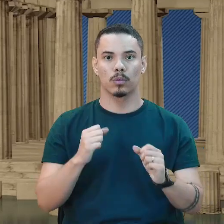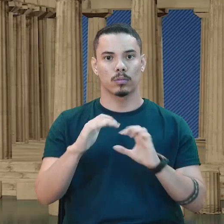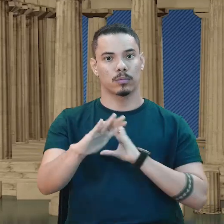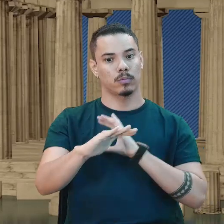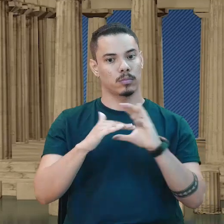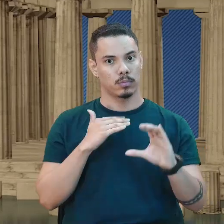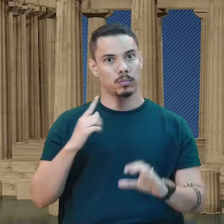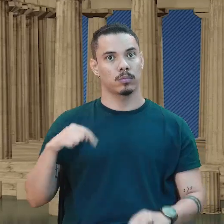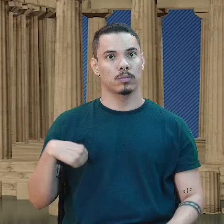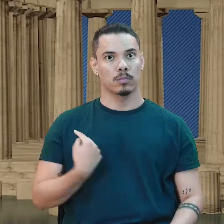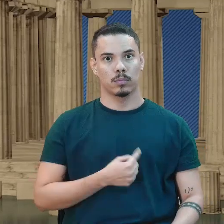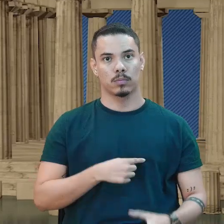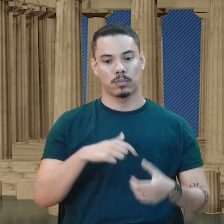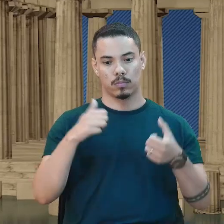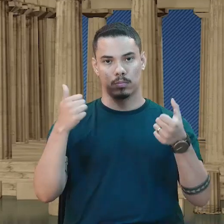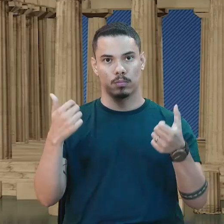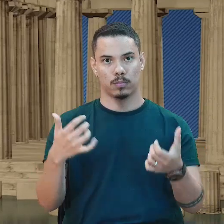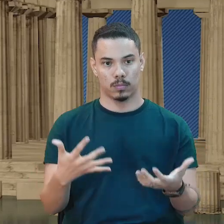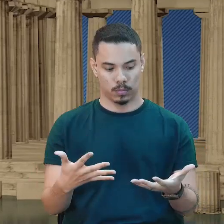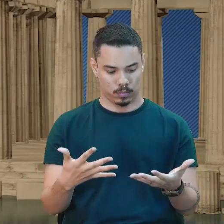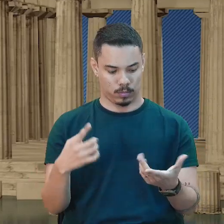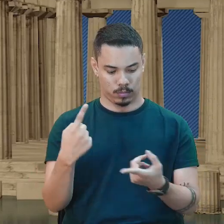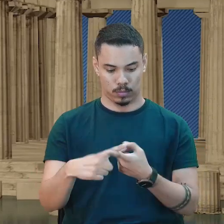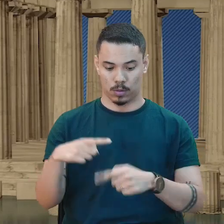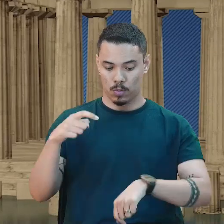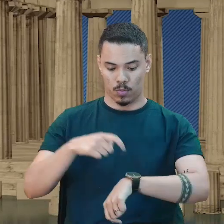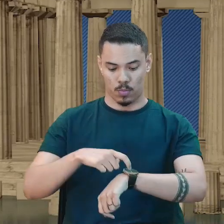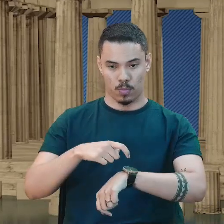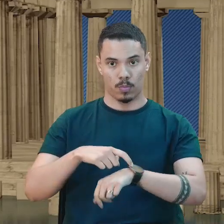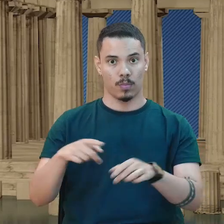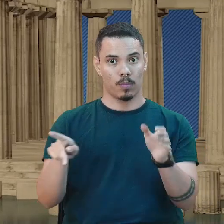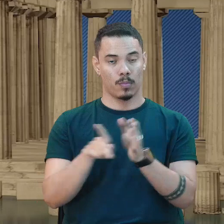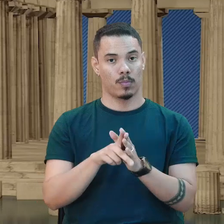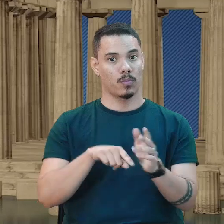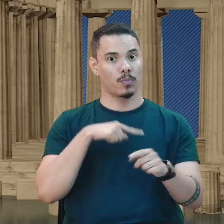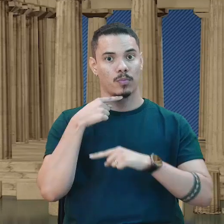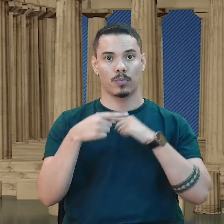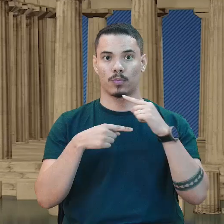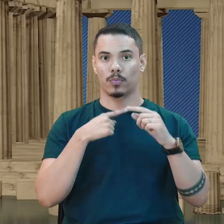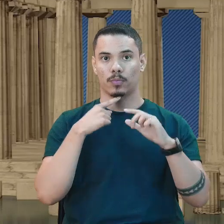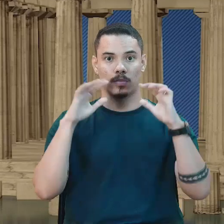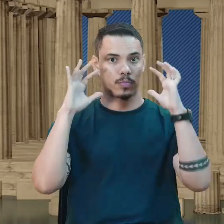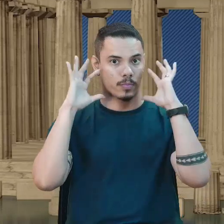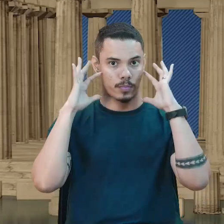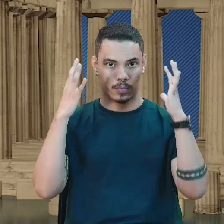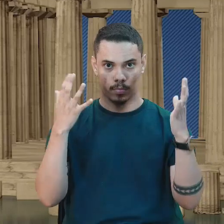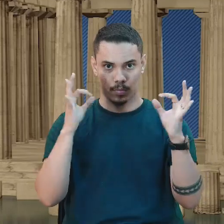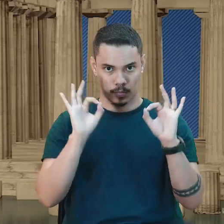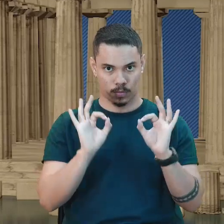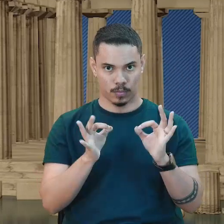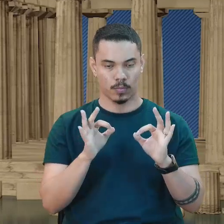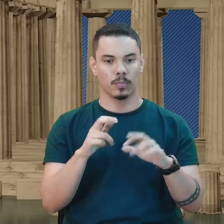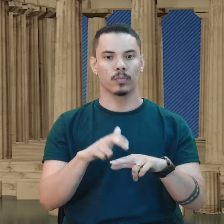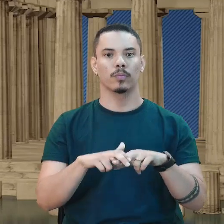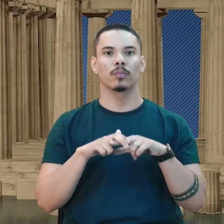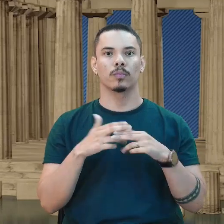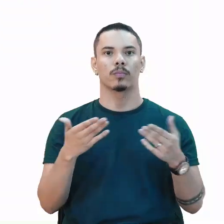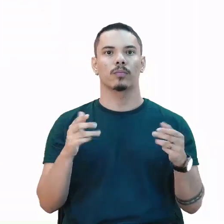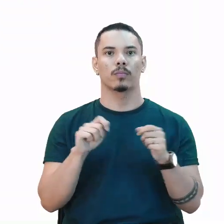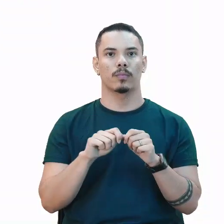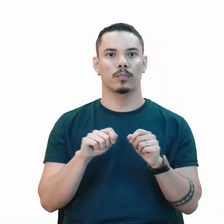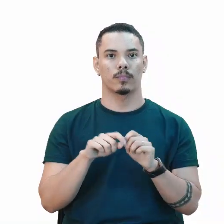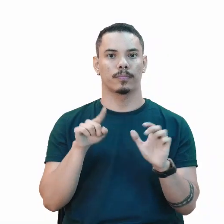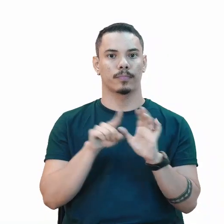vai. Esse é o momento que nós temos de tirar as dúvidas de vocês. Então, vamos lá para a questão número